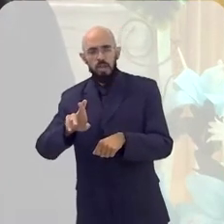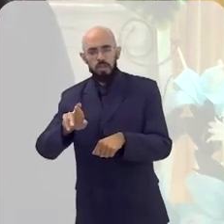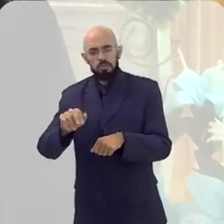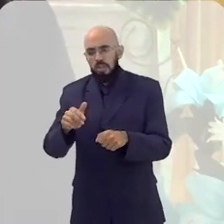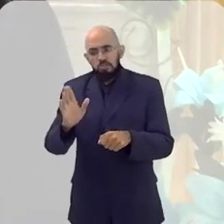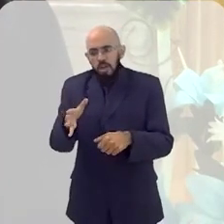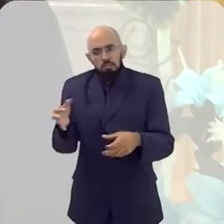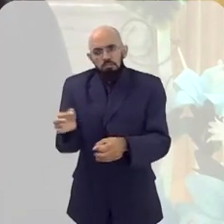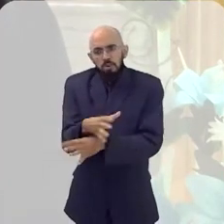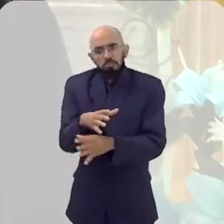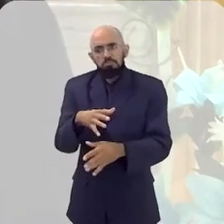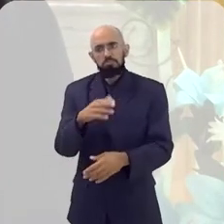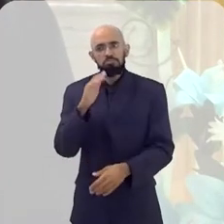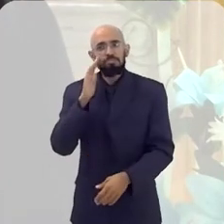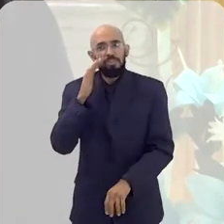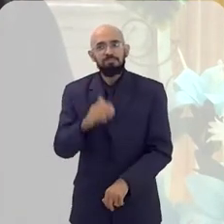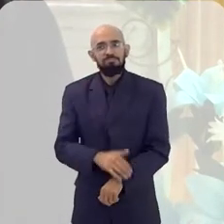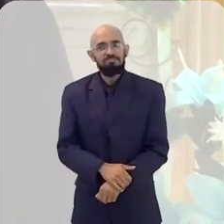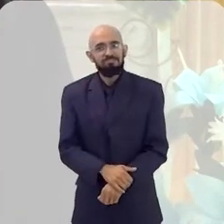iniciado.